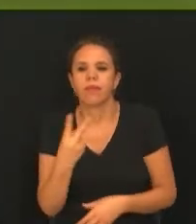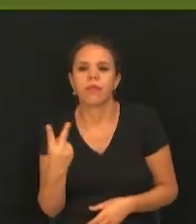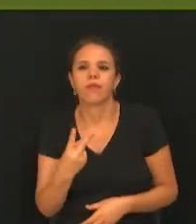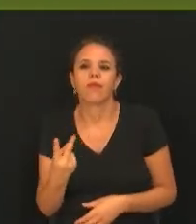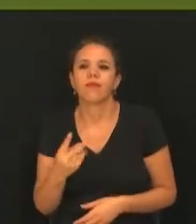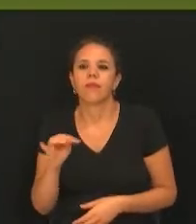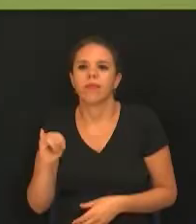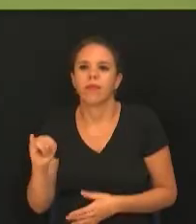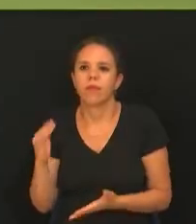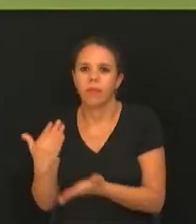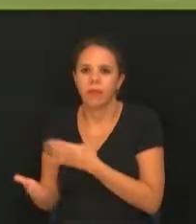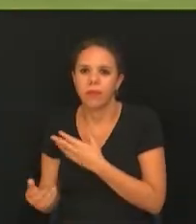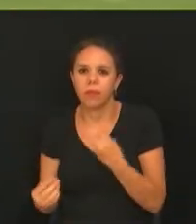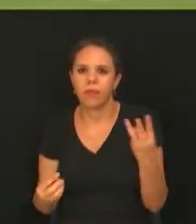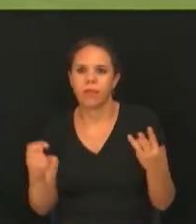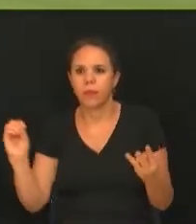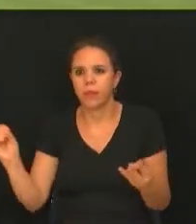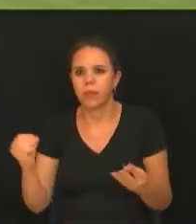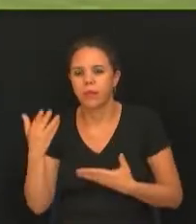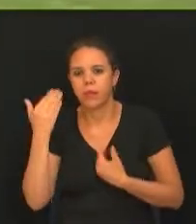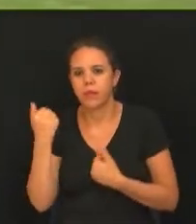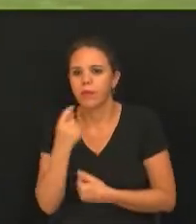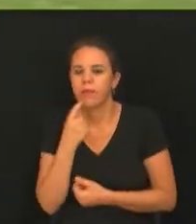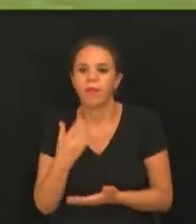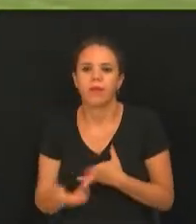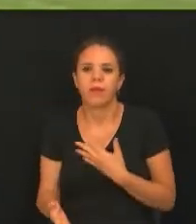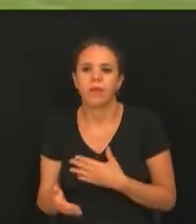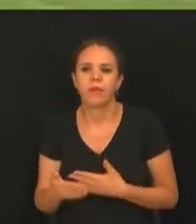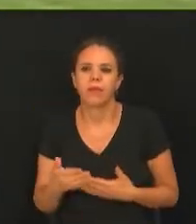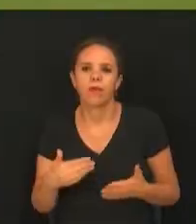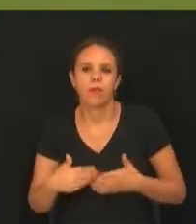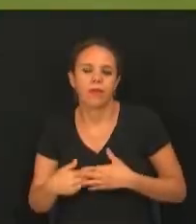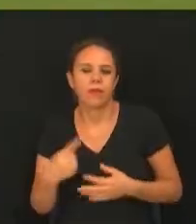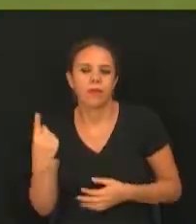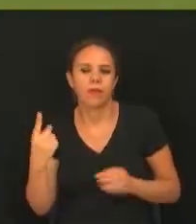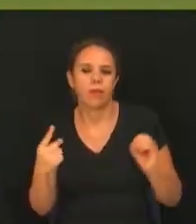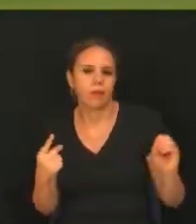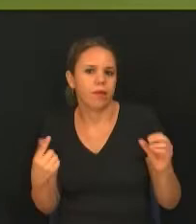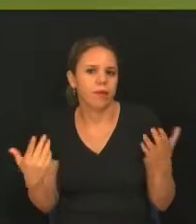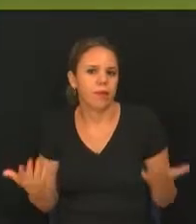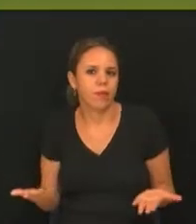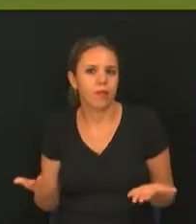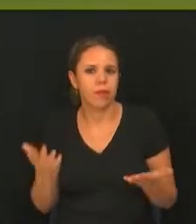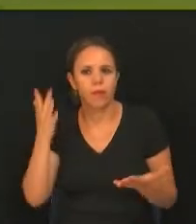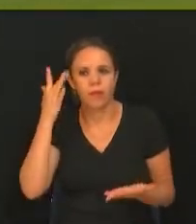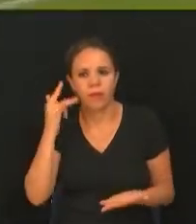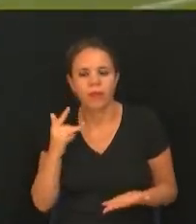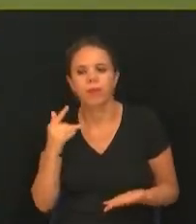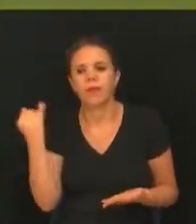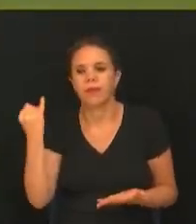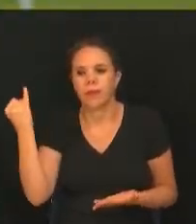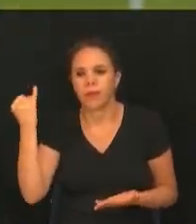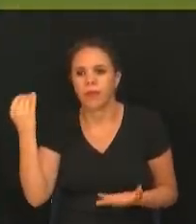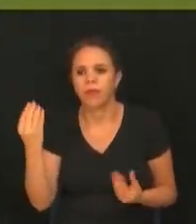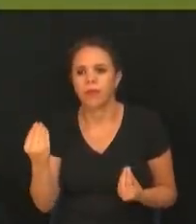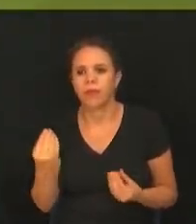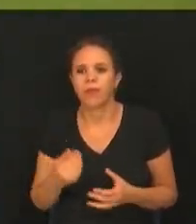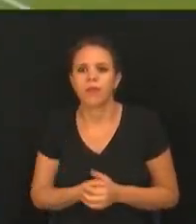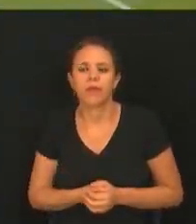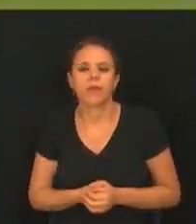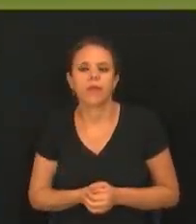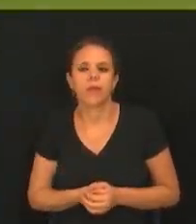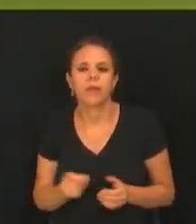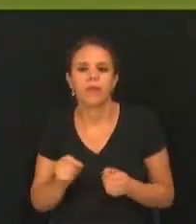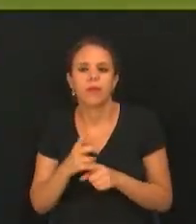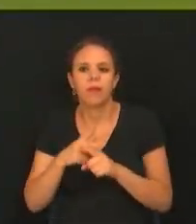por 3-0 e a Ponte Preta em Campinas para o Botafogo por 1-0. O jogo de amanhã é importante demais. Quem vencer